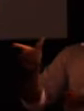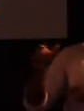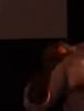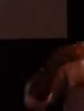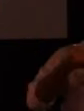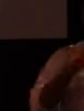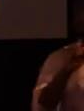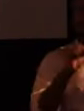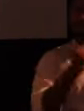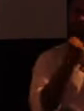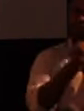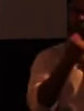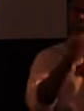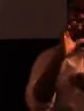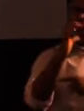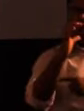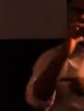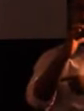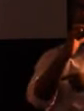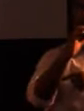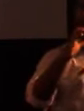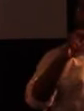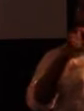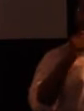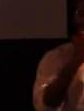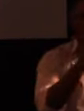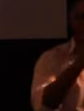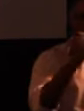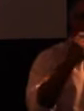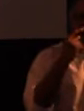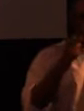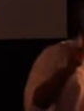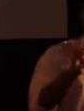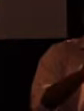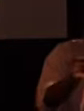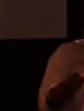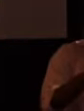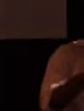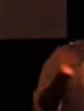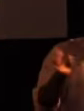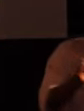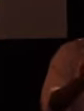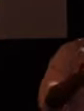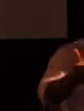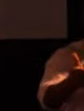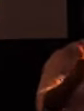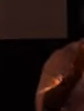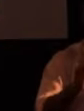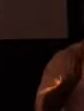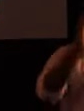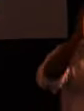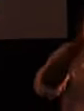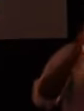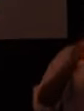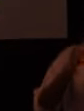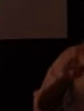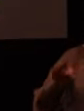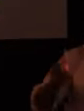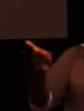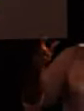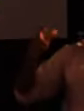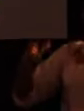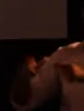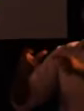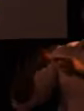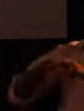vai pensar em botar aquele mesmo prédio num terreno com as mesmas dimensões, cá embaixo na área de orla, você já não consegue atender, porque